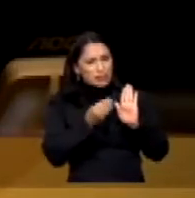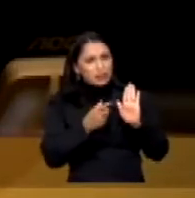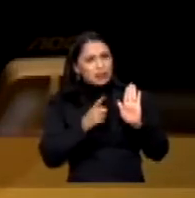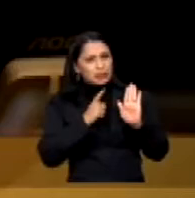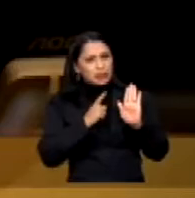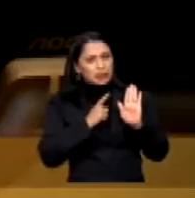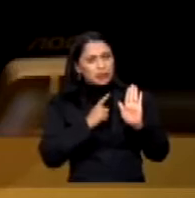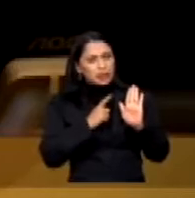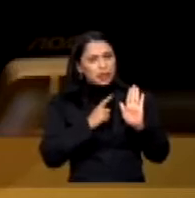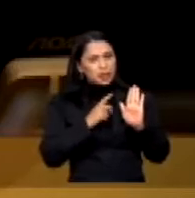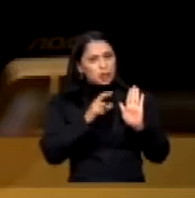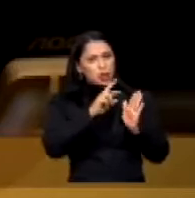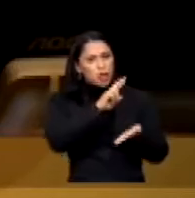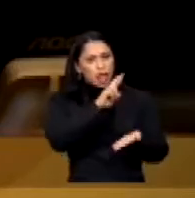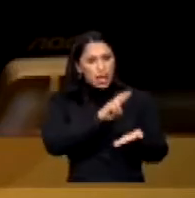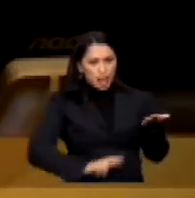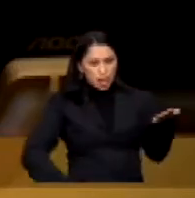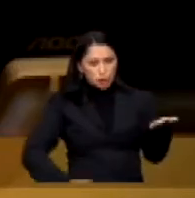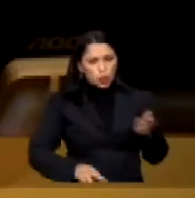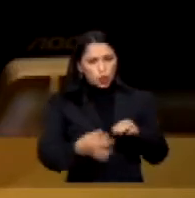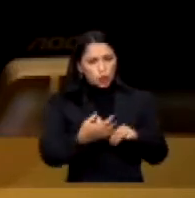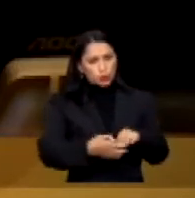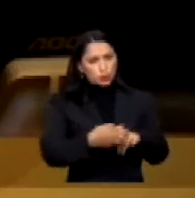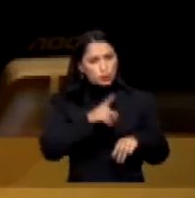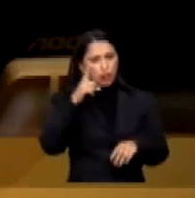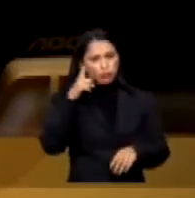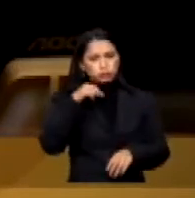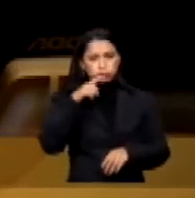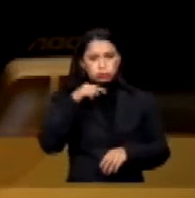caso, muito bem, o relatório excelente do ministro